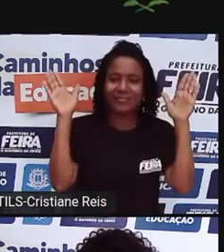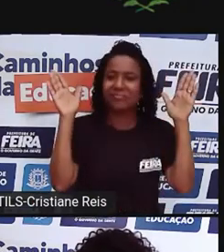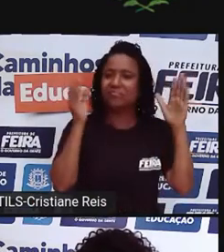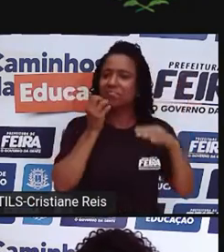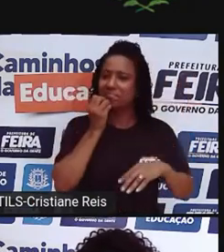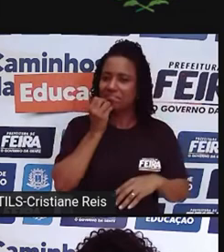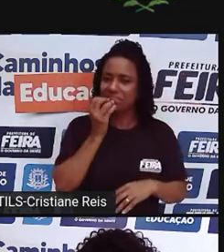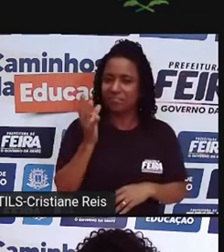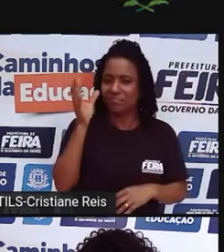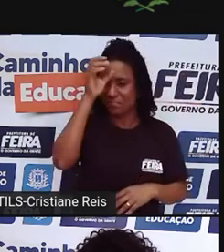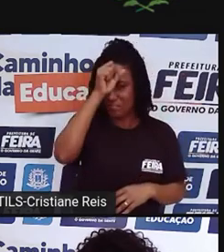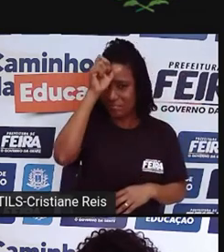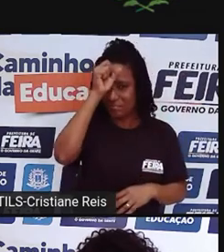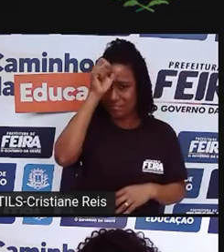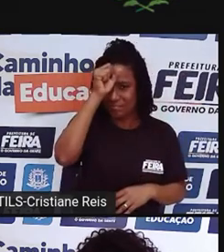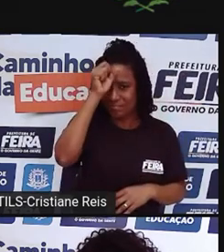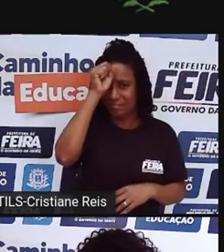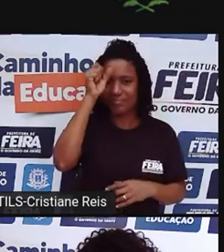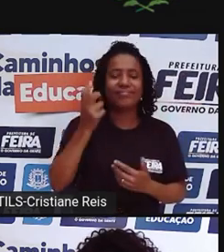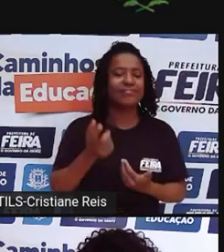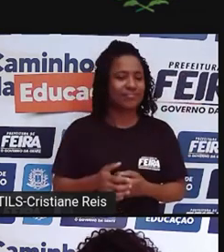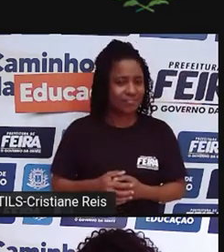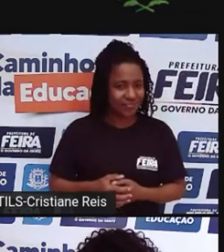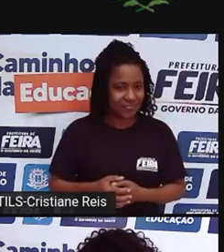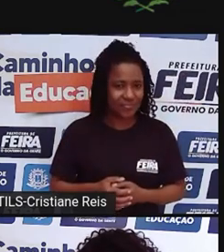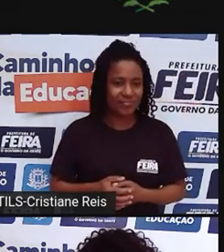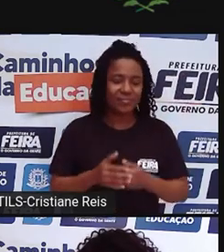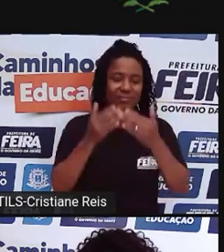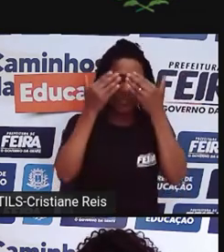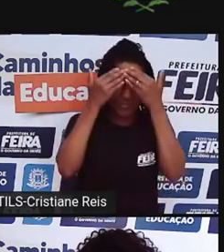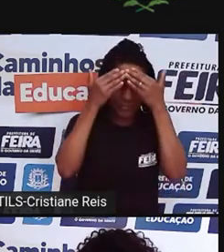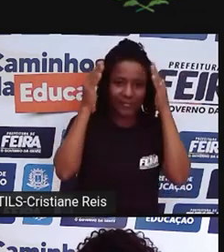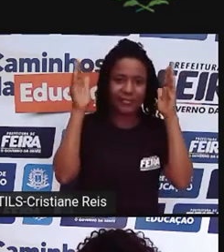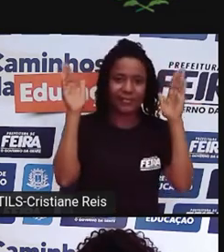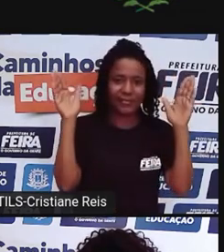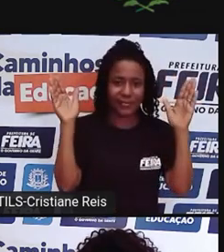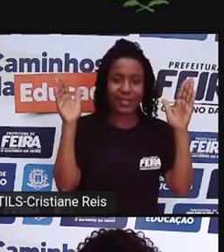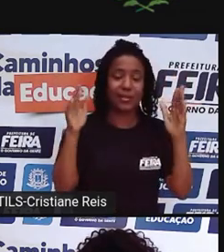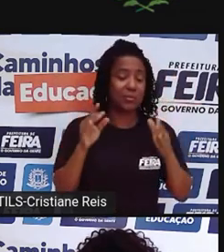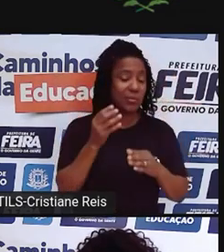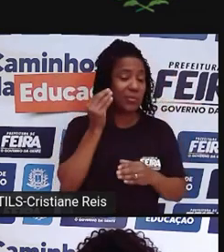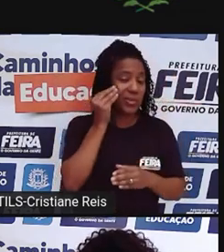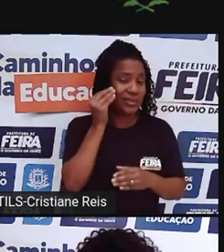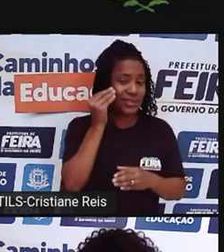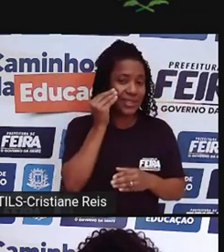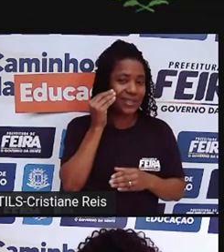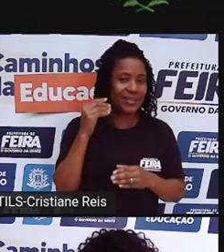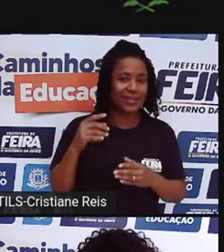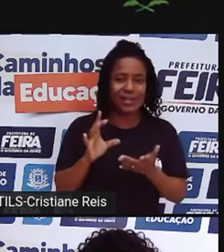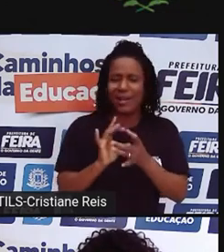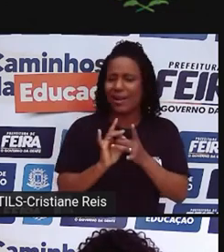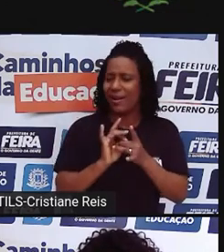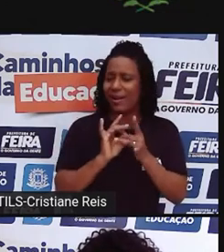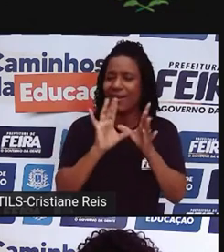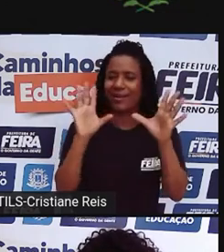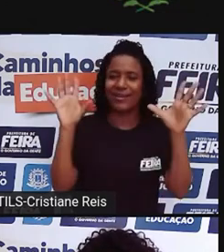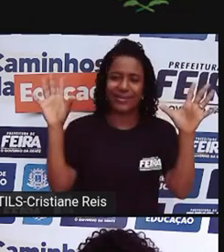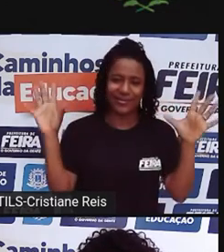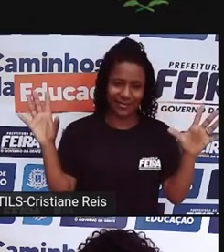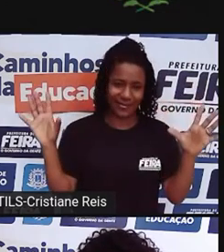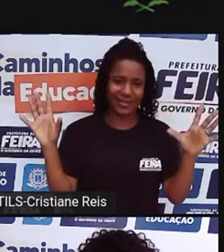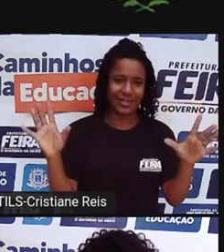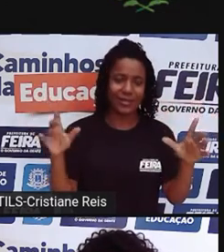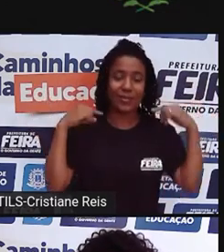abre a cabeça acaba reproduzindo esse discurso, né, de liberdade, no sentido de deixar o cabelo ser como